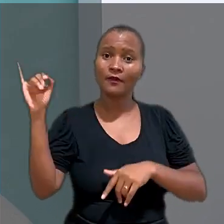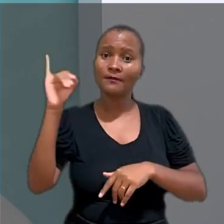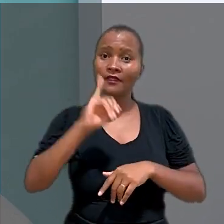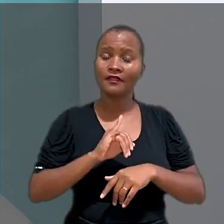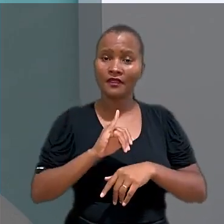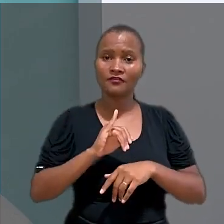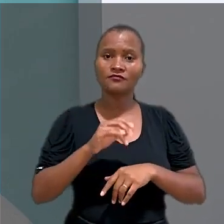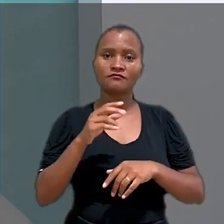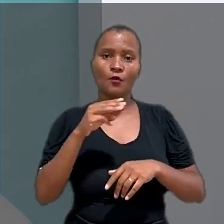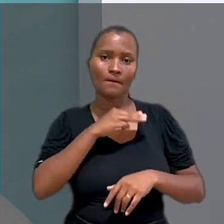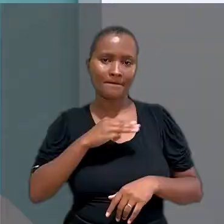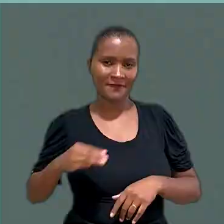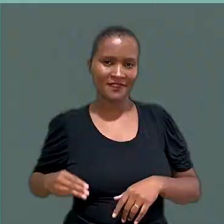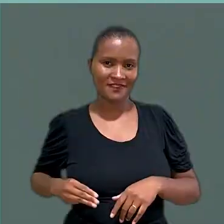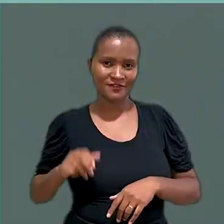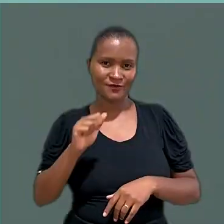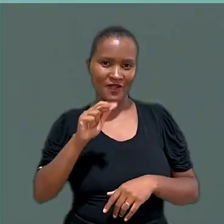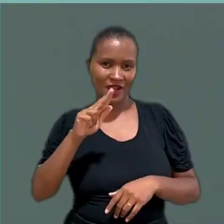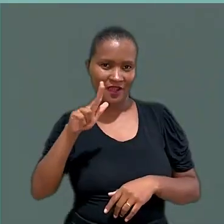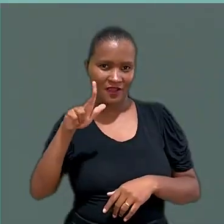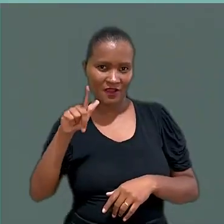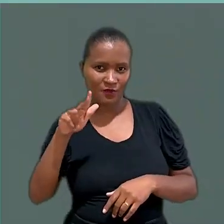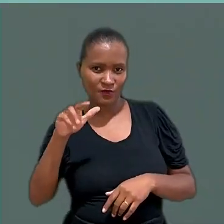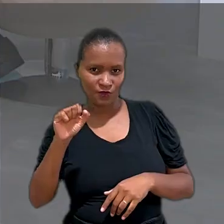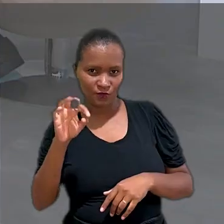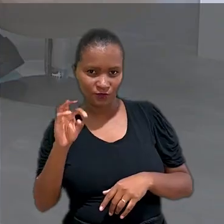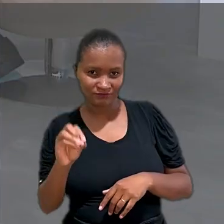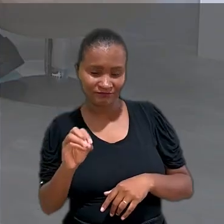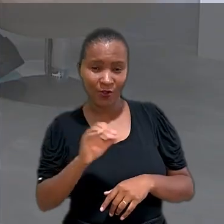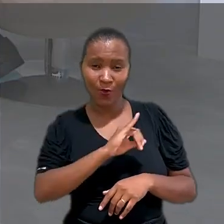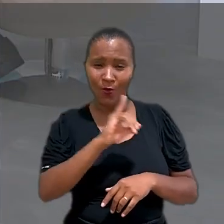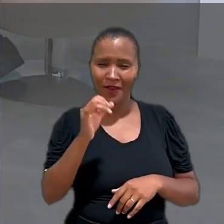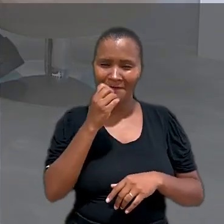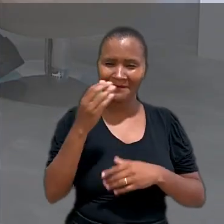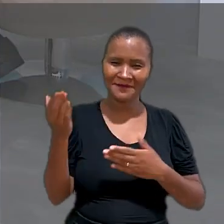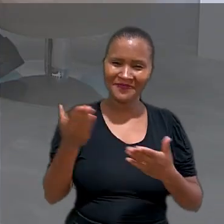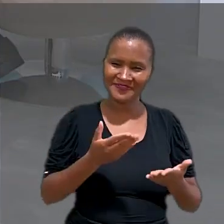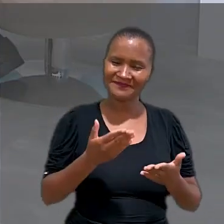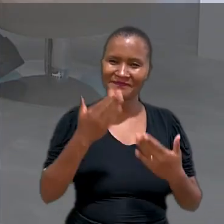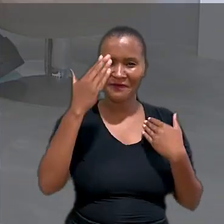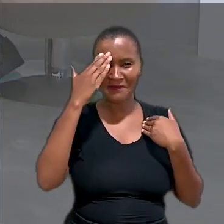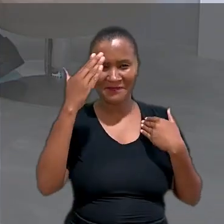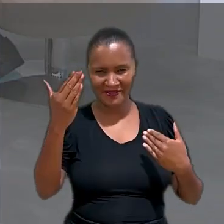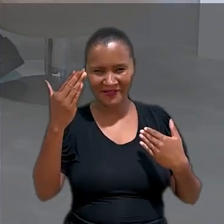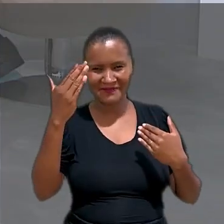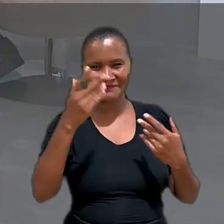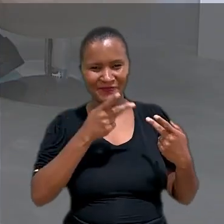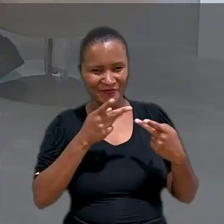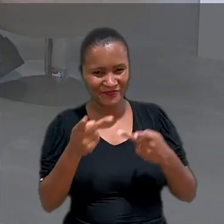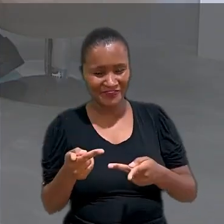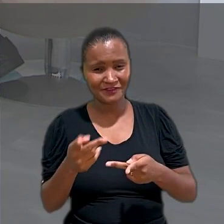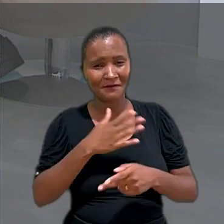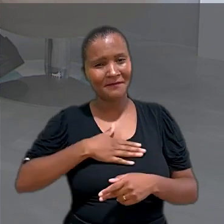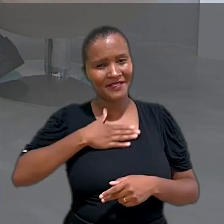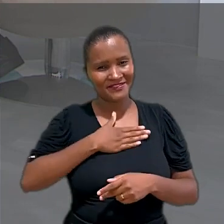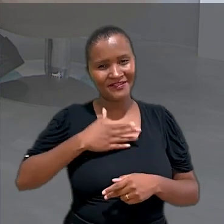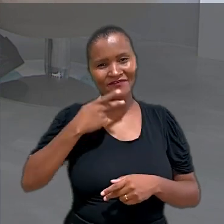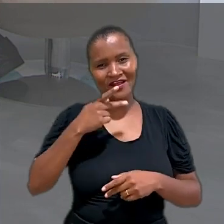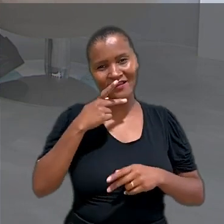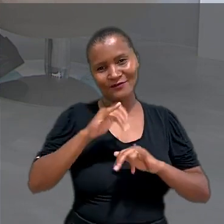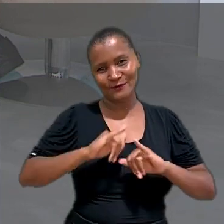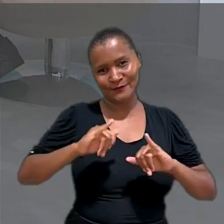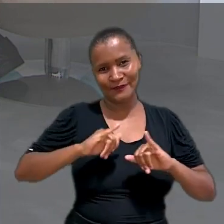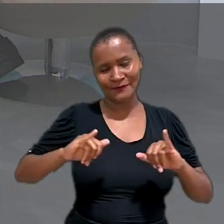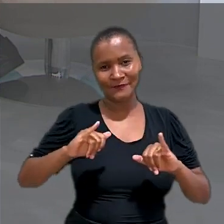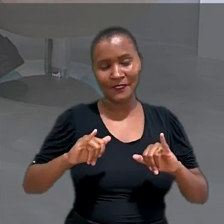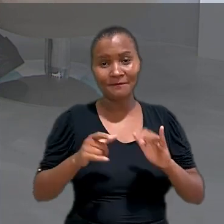de Proteção ao Trabalho do Migrante, ministro Augusto César. Olá, ministro, seja muito bem-vindo ao nosso programa. Obrigado pelo convite. Vai